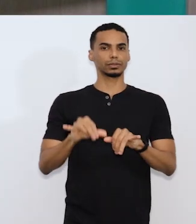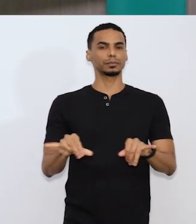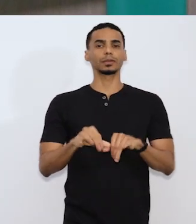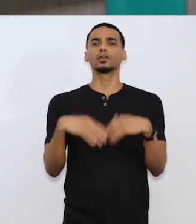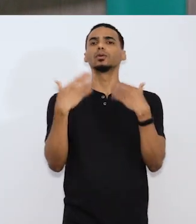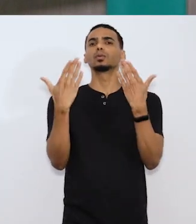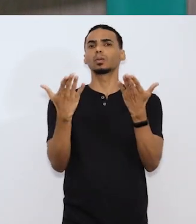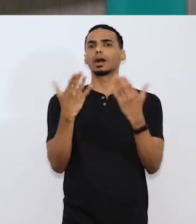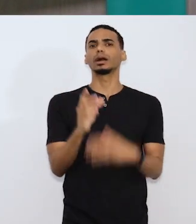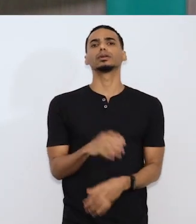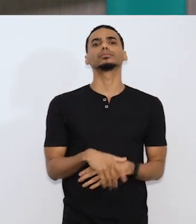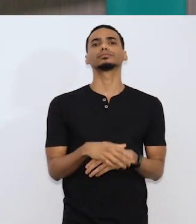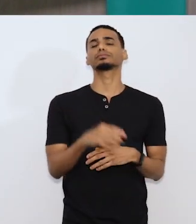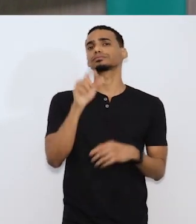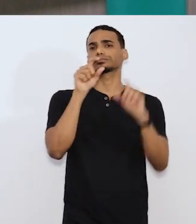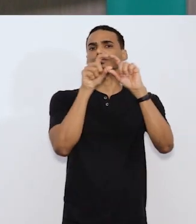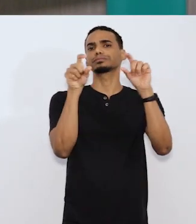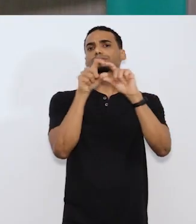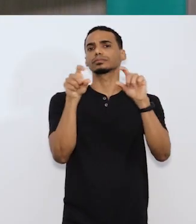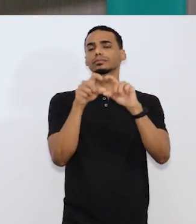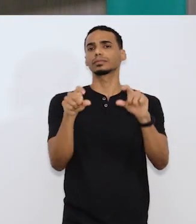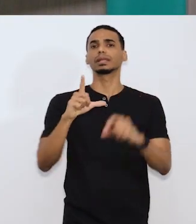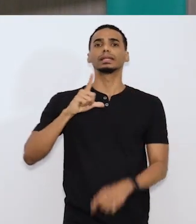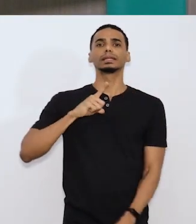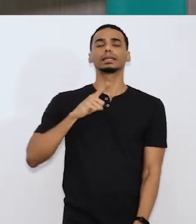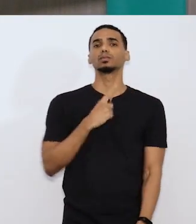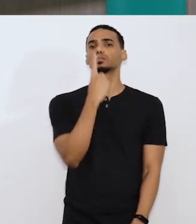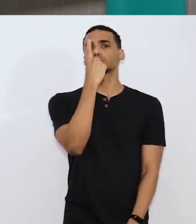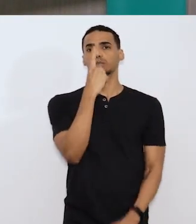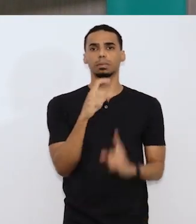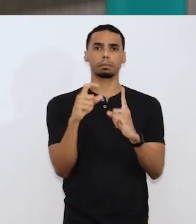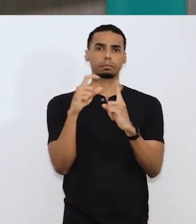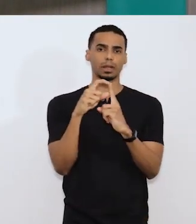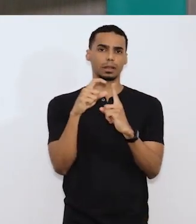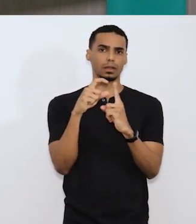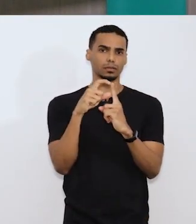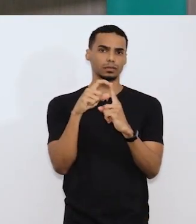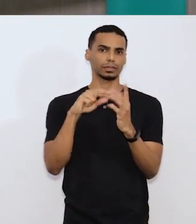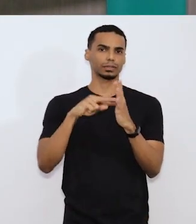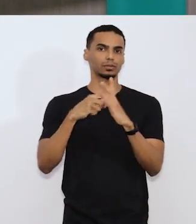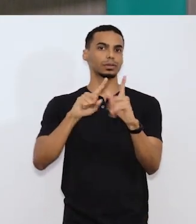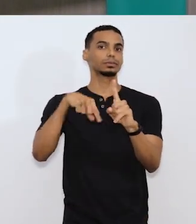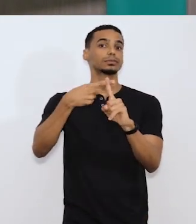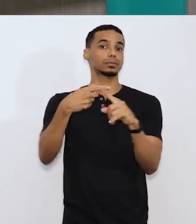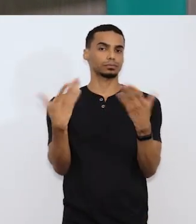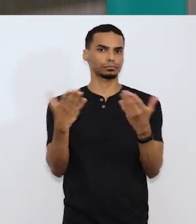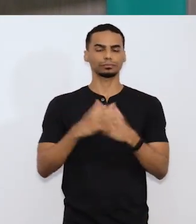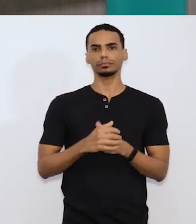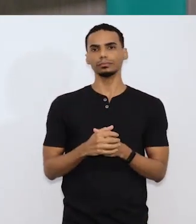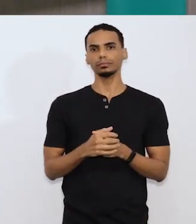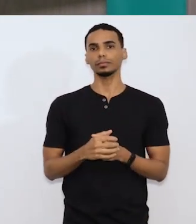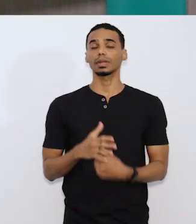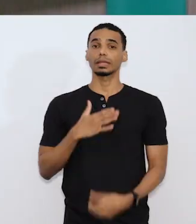Qual desses trechos traz aí uma palavrinha que traz essa ideia de adição, de soma? Os meus